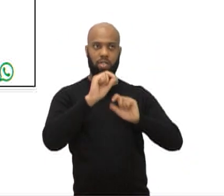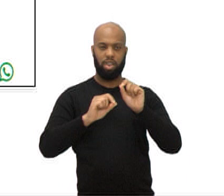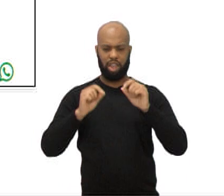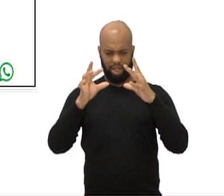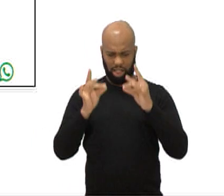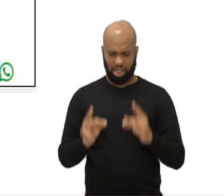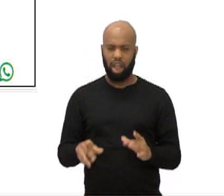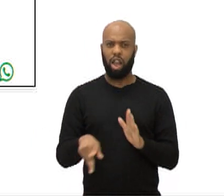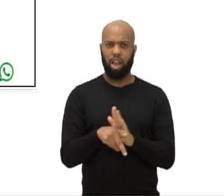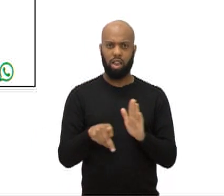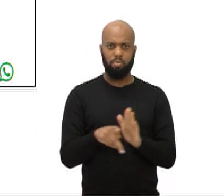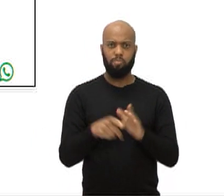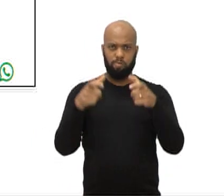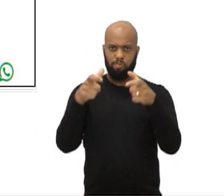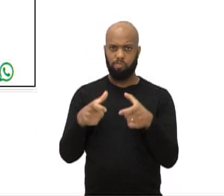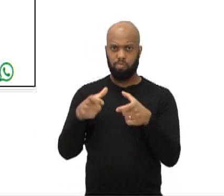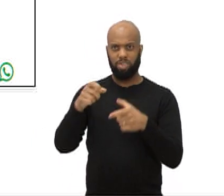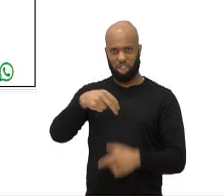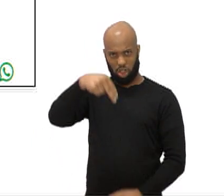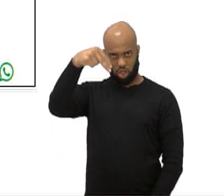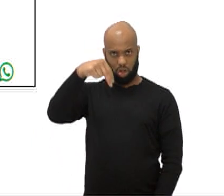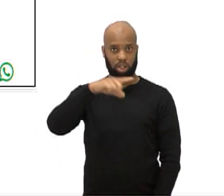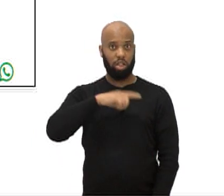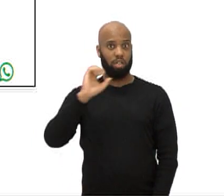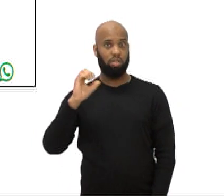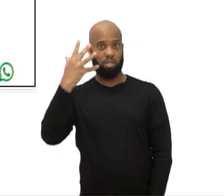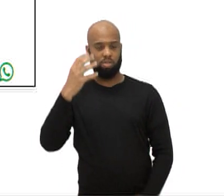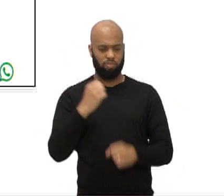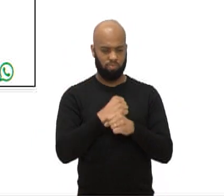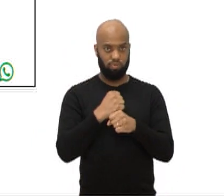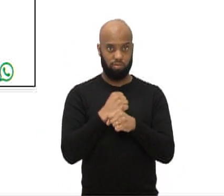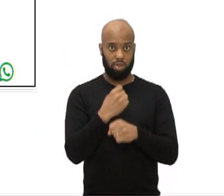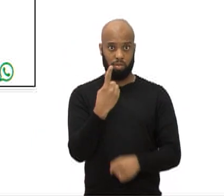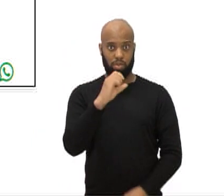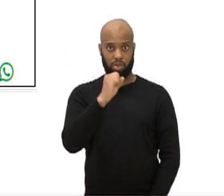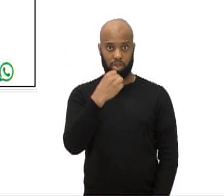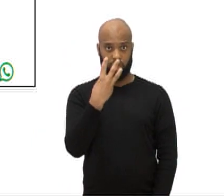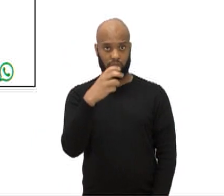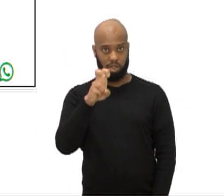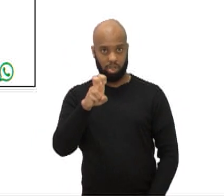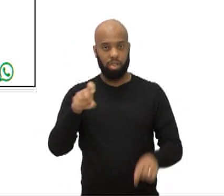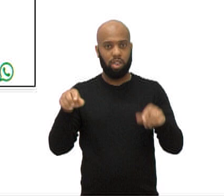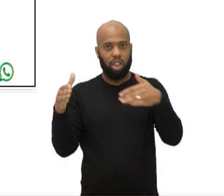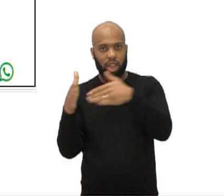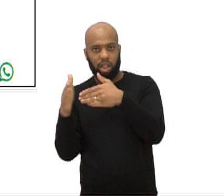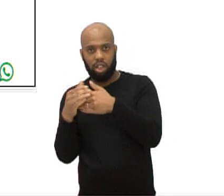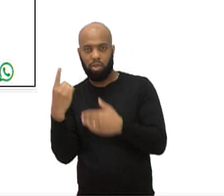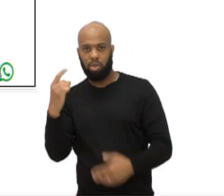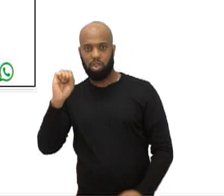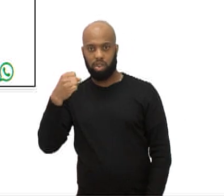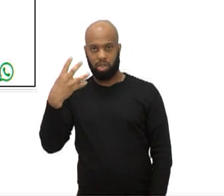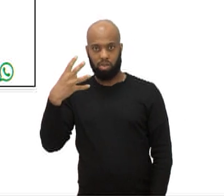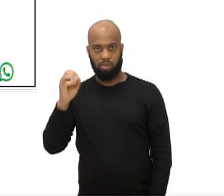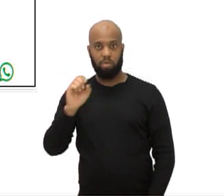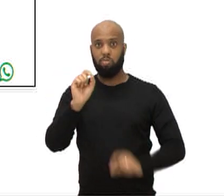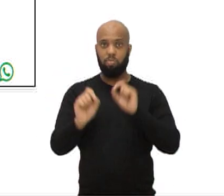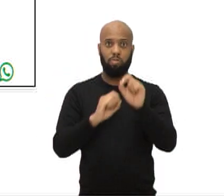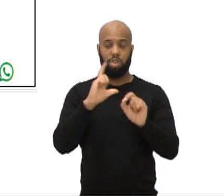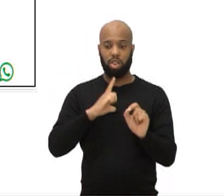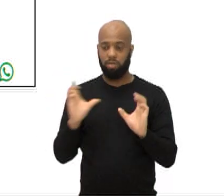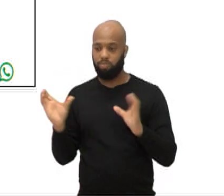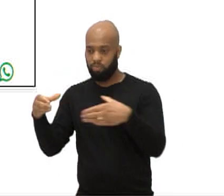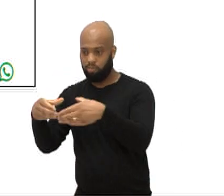e referências ao movimento histórico que ocorreu entre 1835 e 1840 na então província